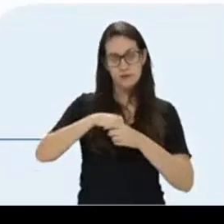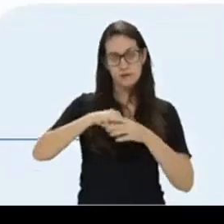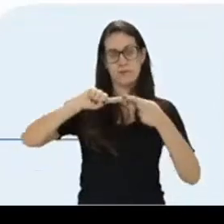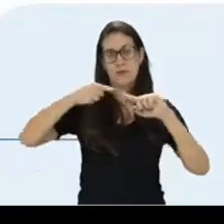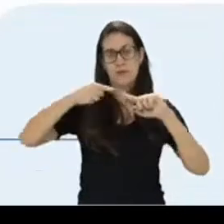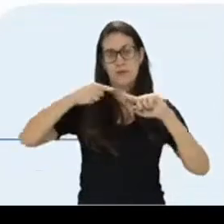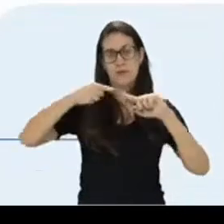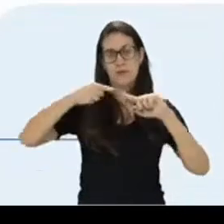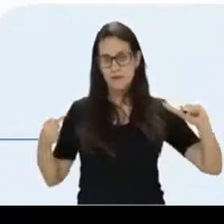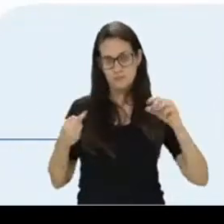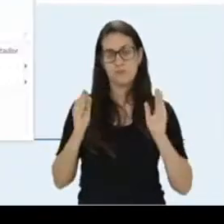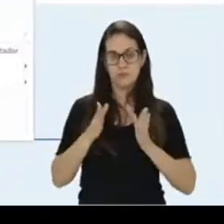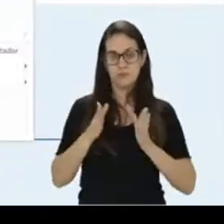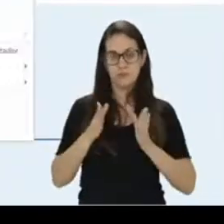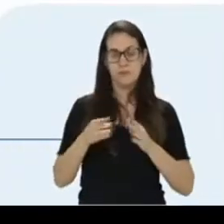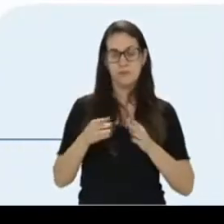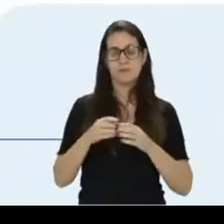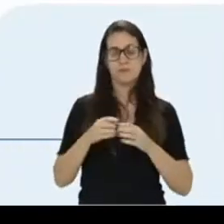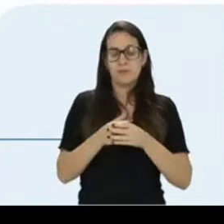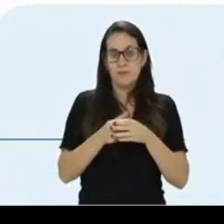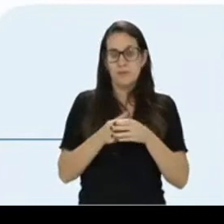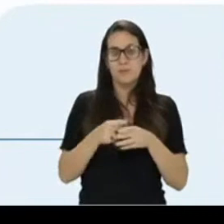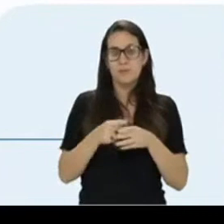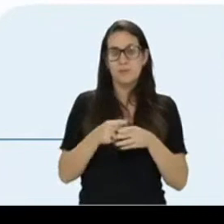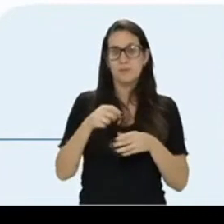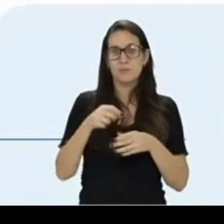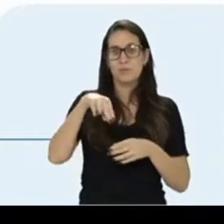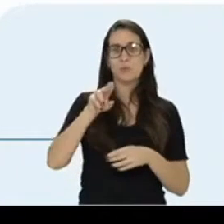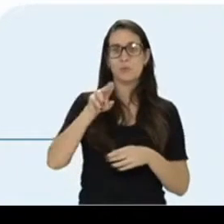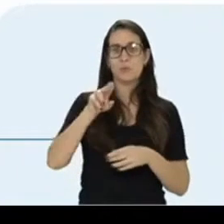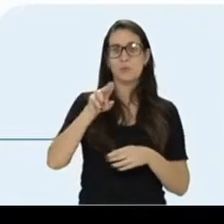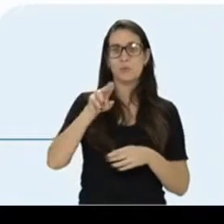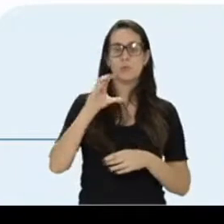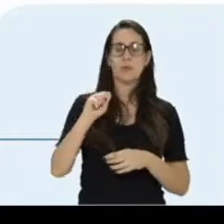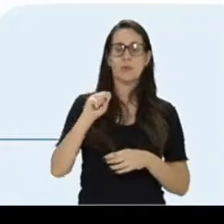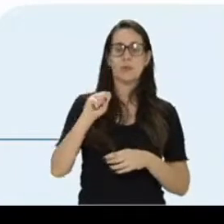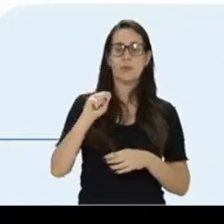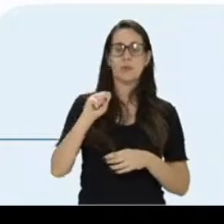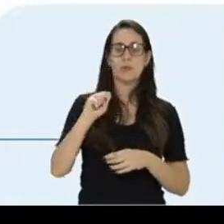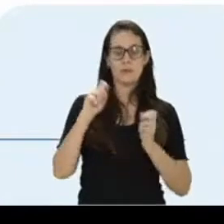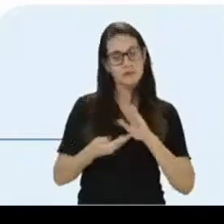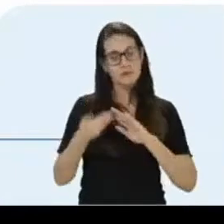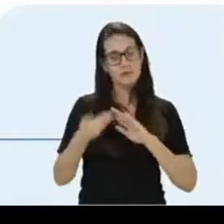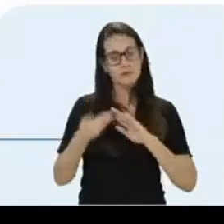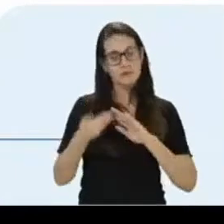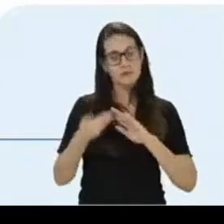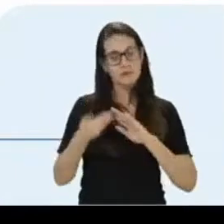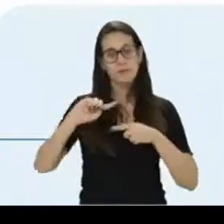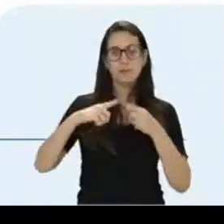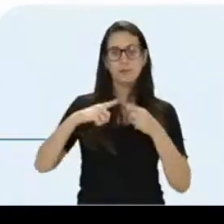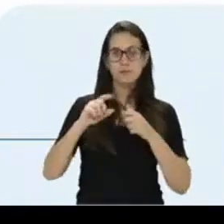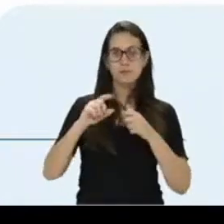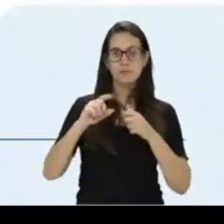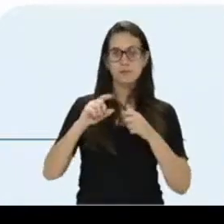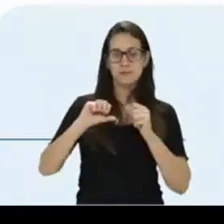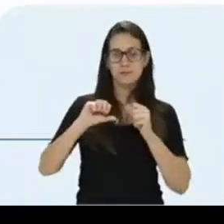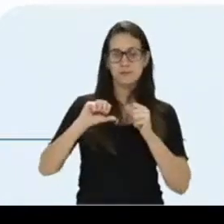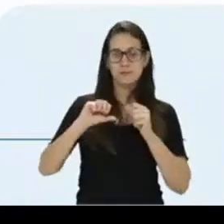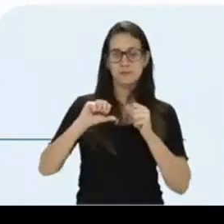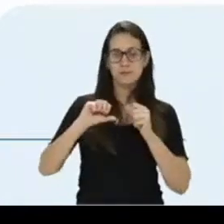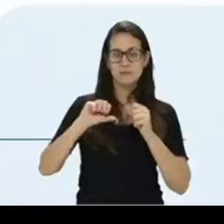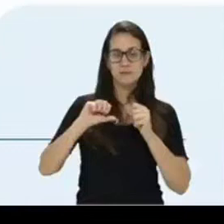o RNA mensageiro formado no núcleo dessa célula, consiga sair por ele e fazer o processo de tradução e síntese